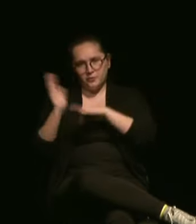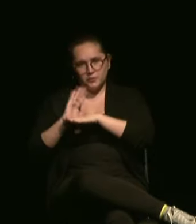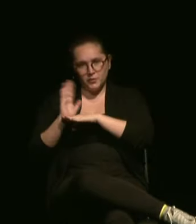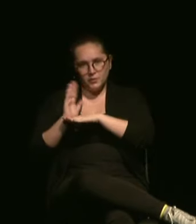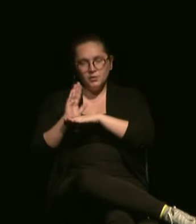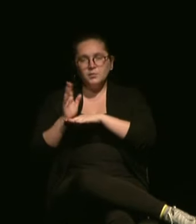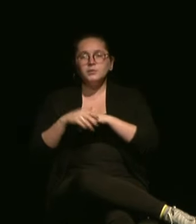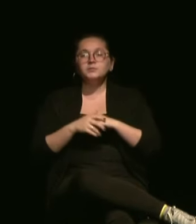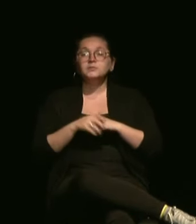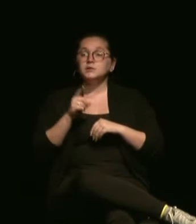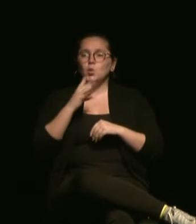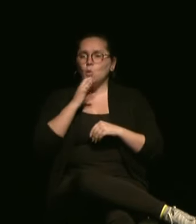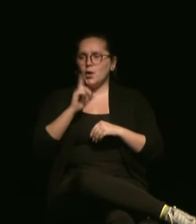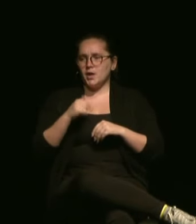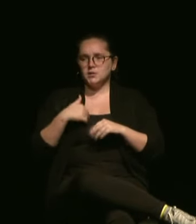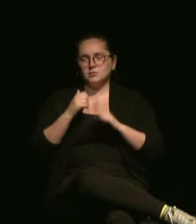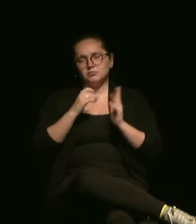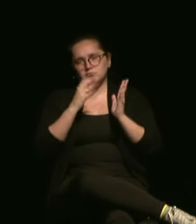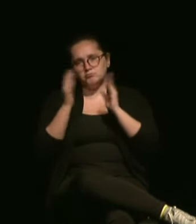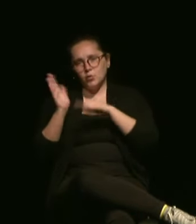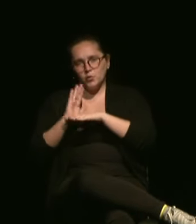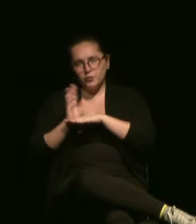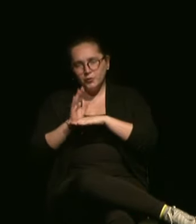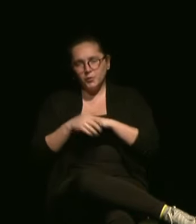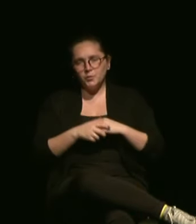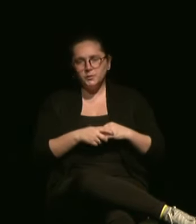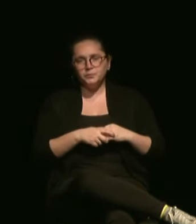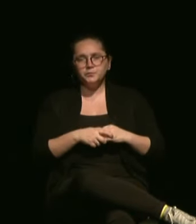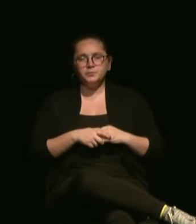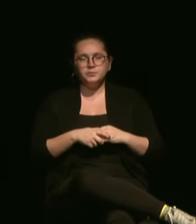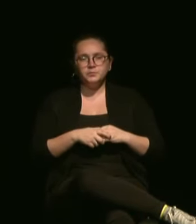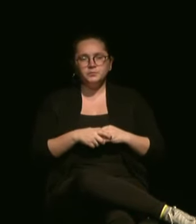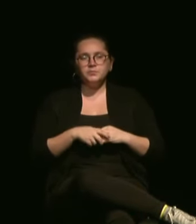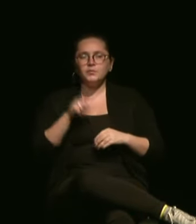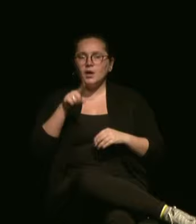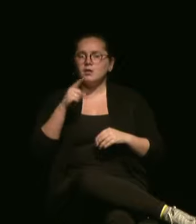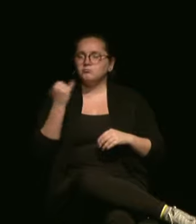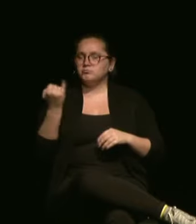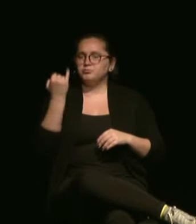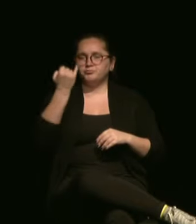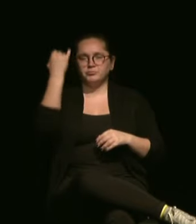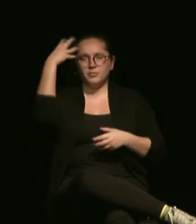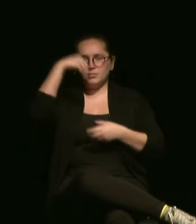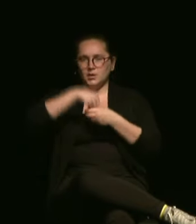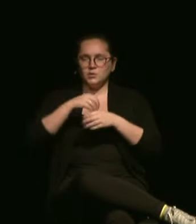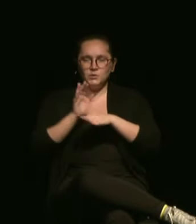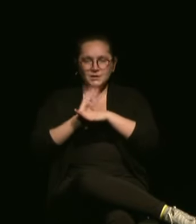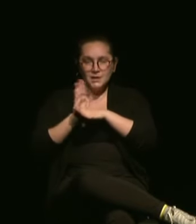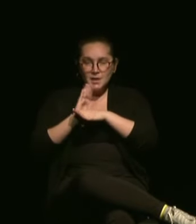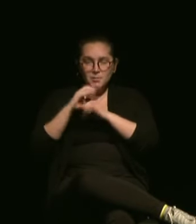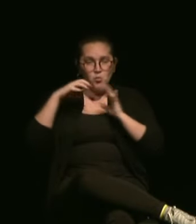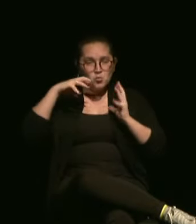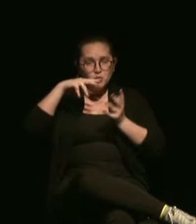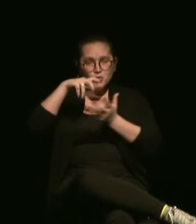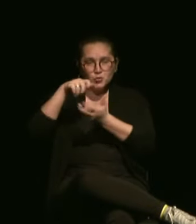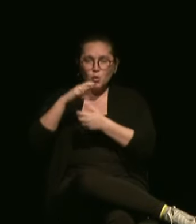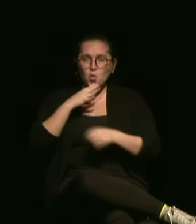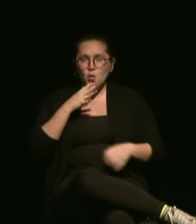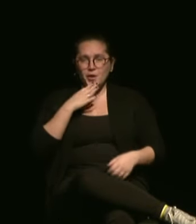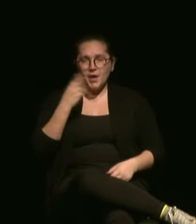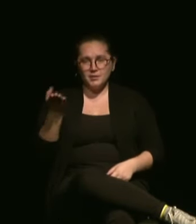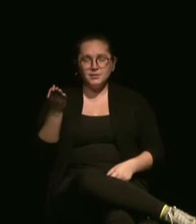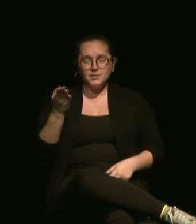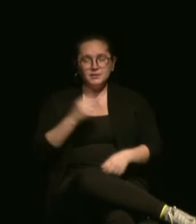quem não conhece o filme, é um dos monumentos do cinema mundial